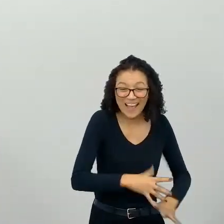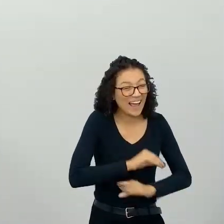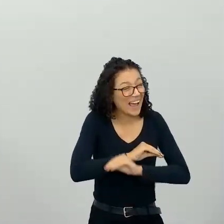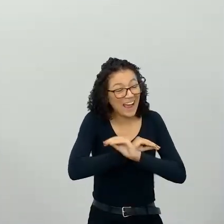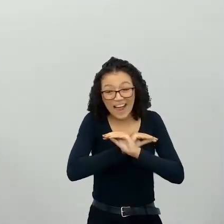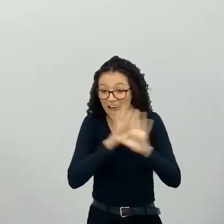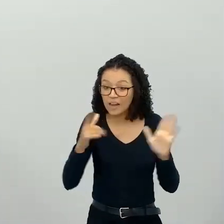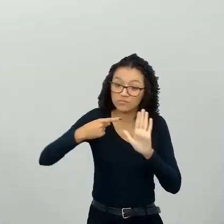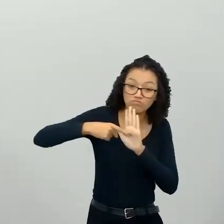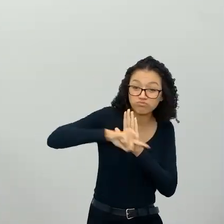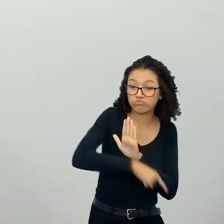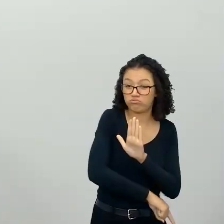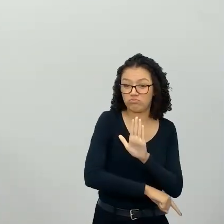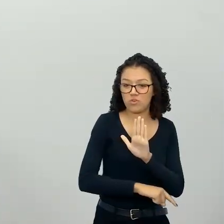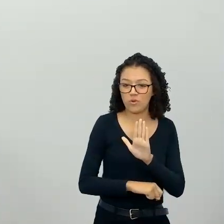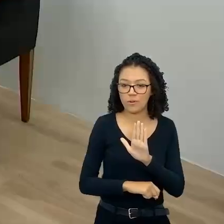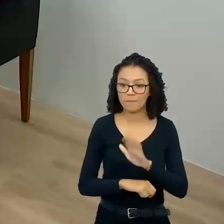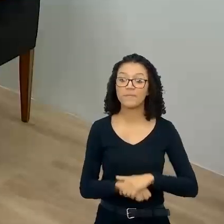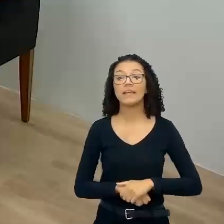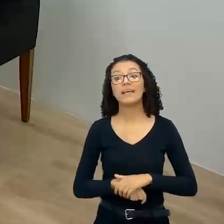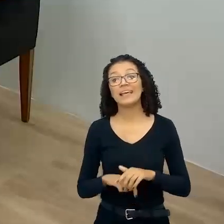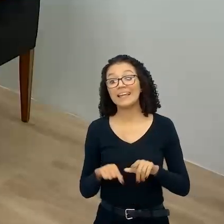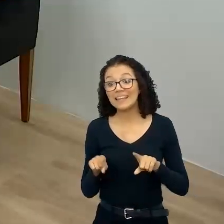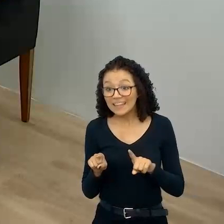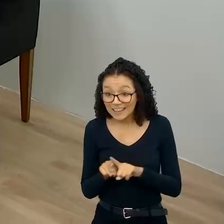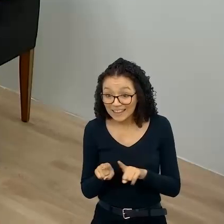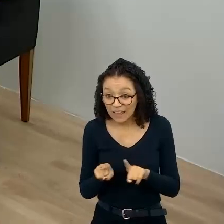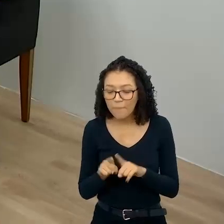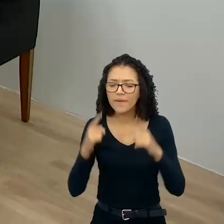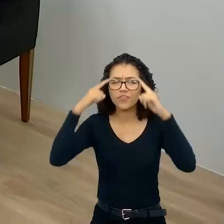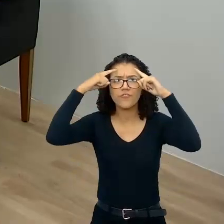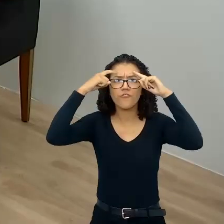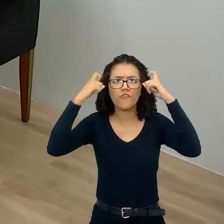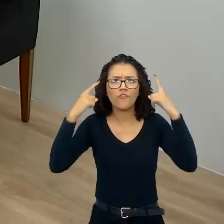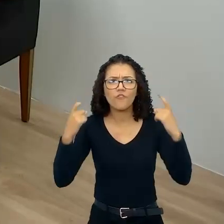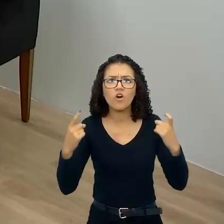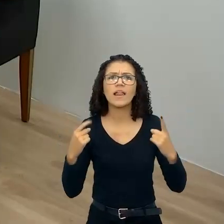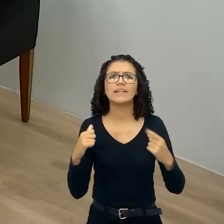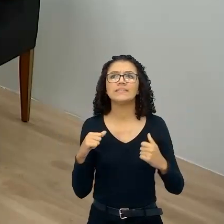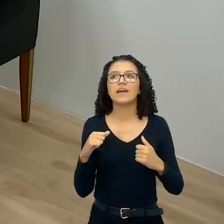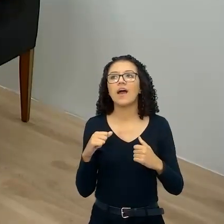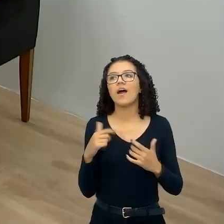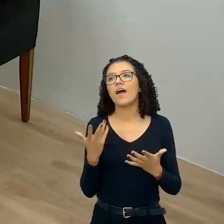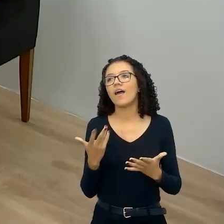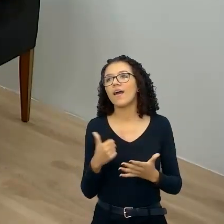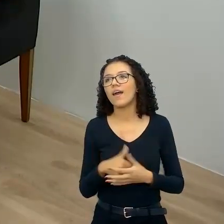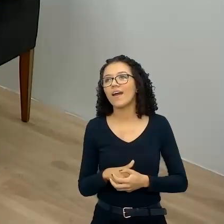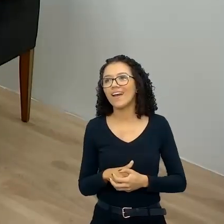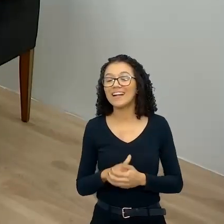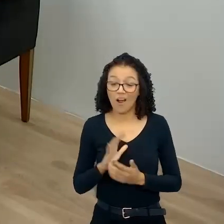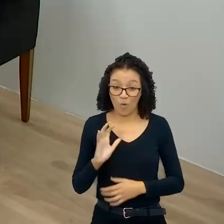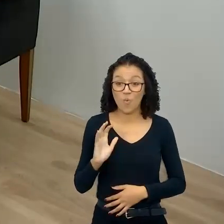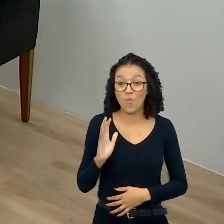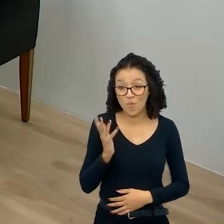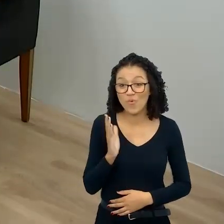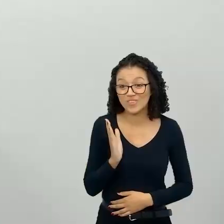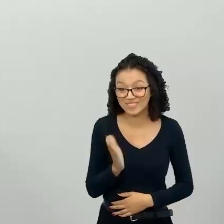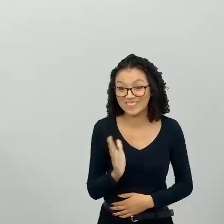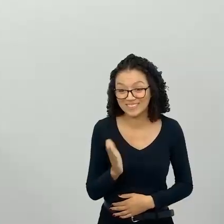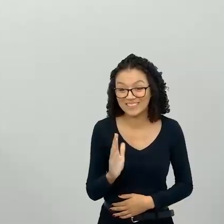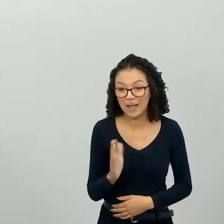mais aprofundada. E a questão da violência, assim, a gente vive num período de violência onde já está tornando